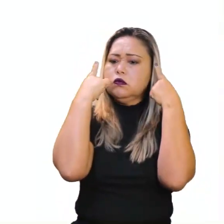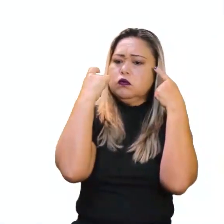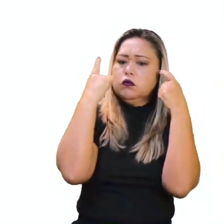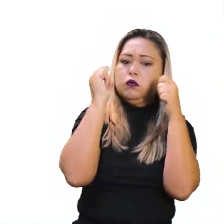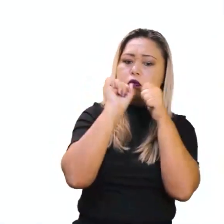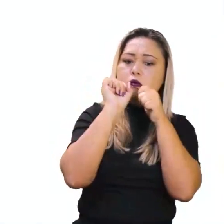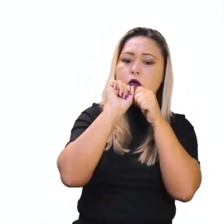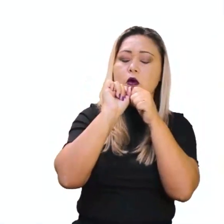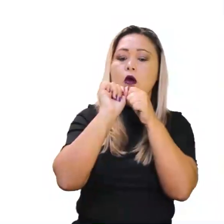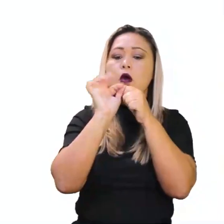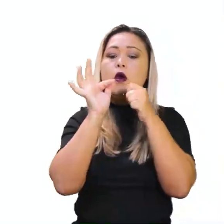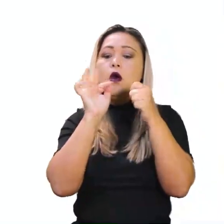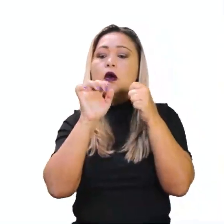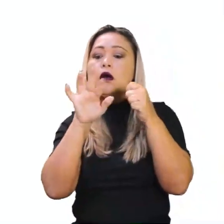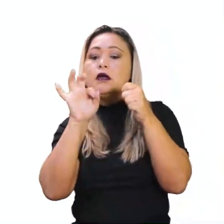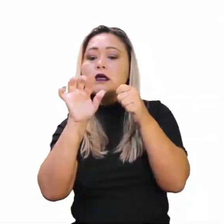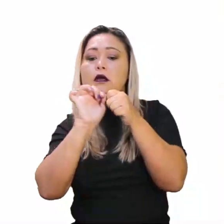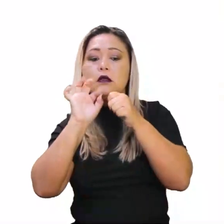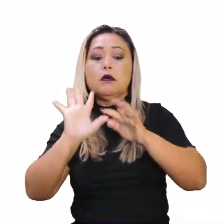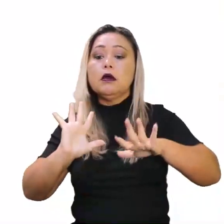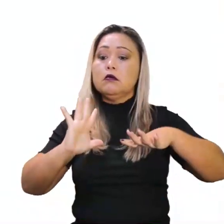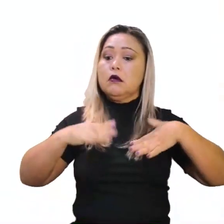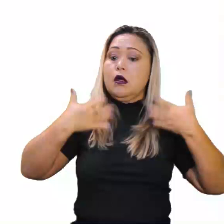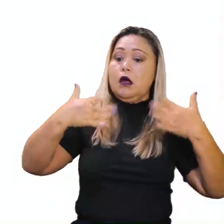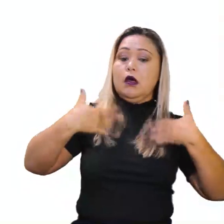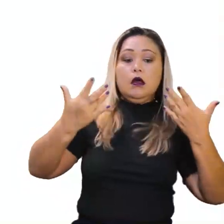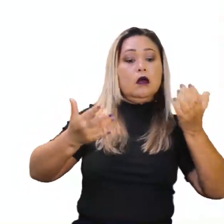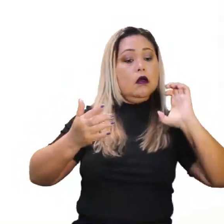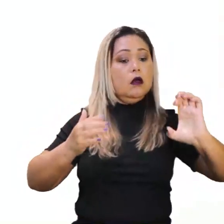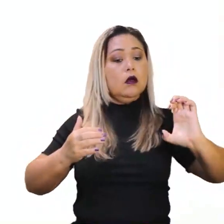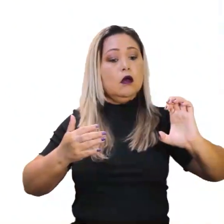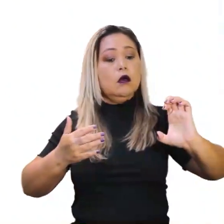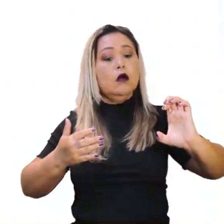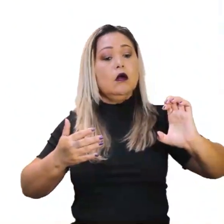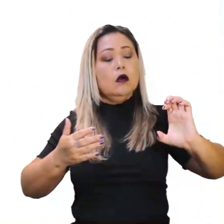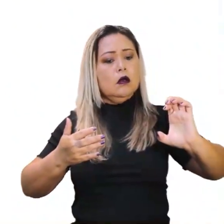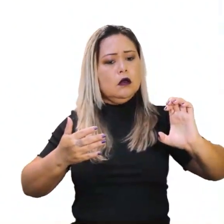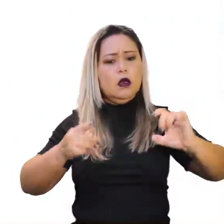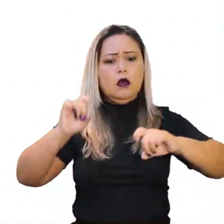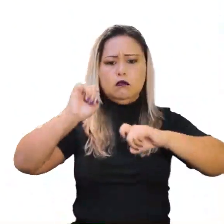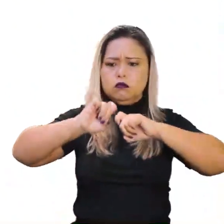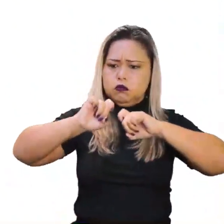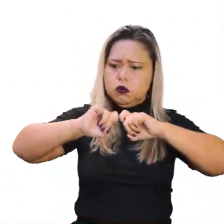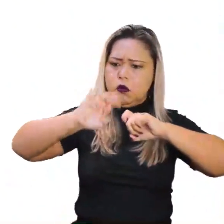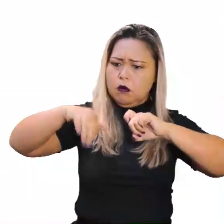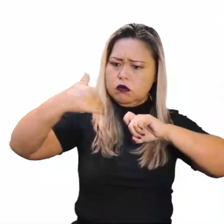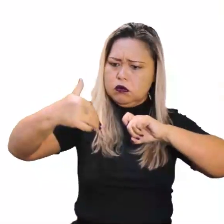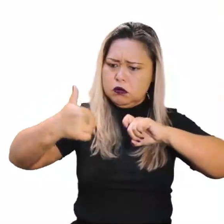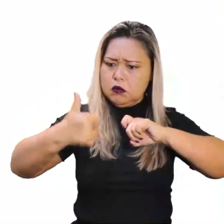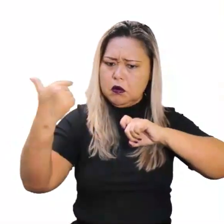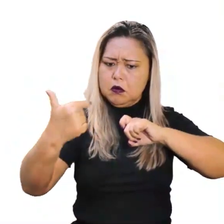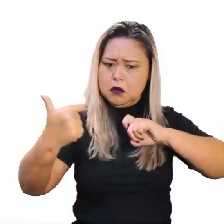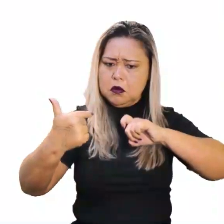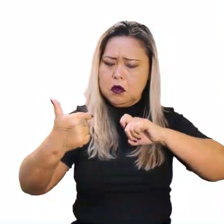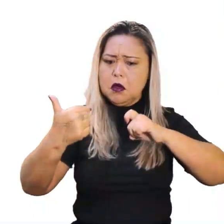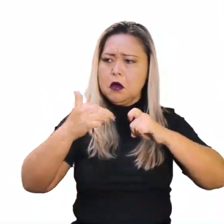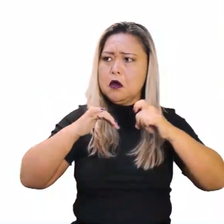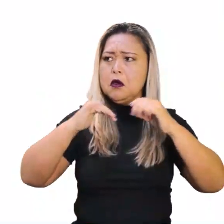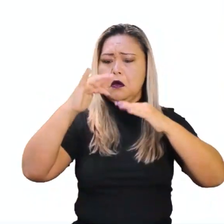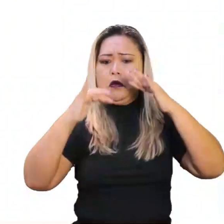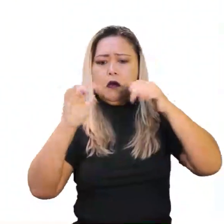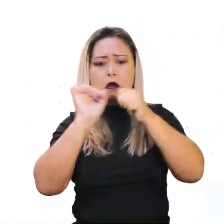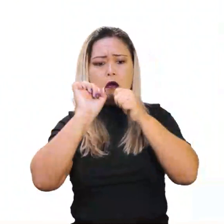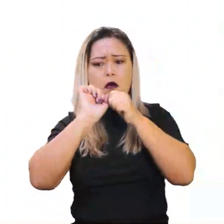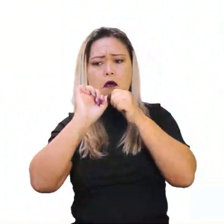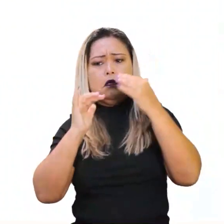sanguinário, tanto as sinfonias quanto as alegrias. E letra E, procriar de modo secundário, tanto